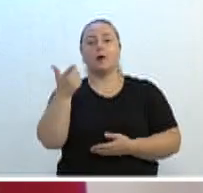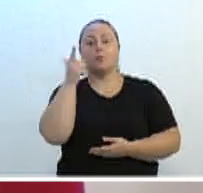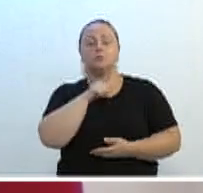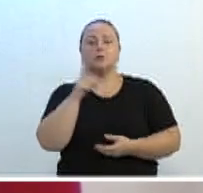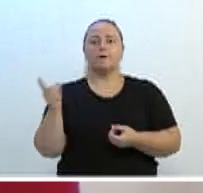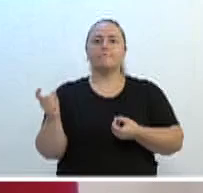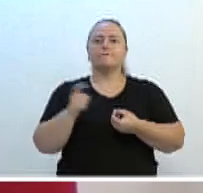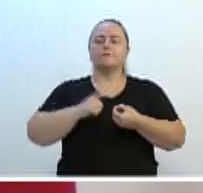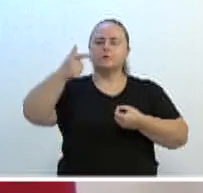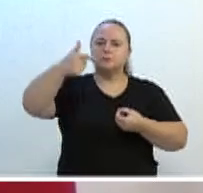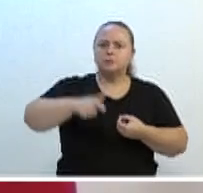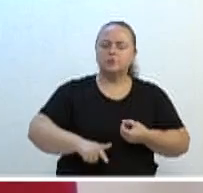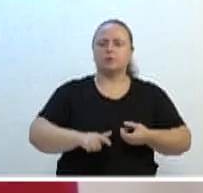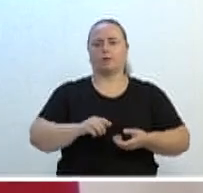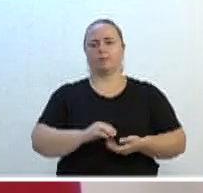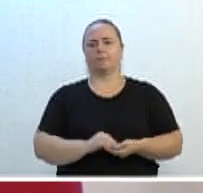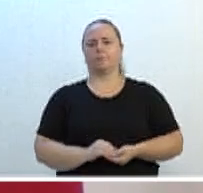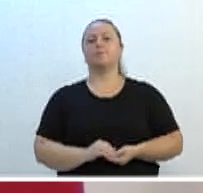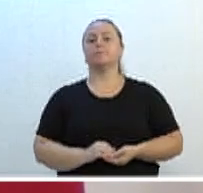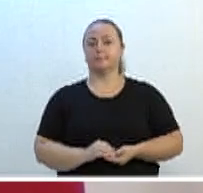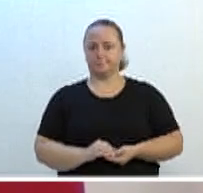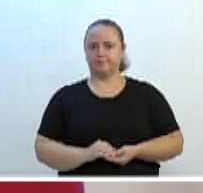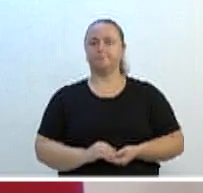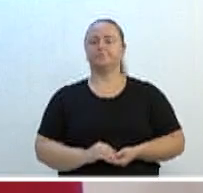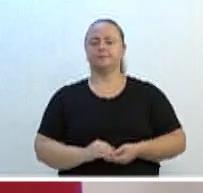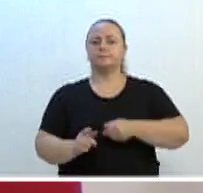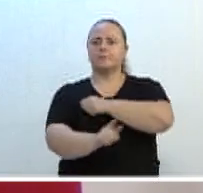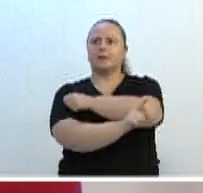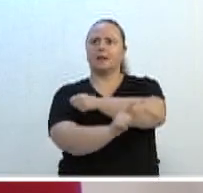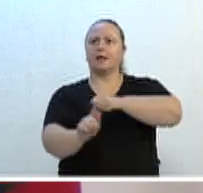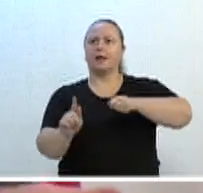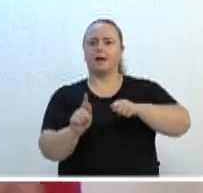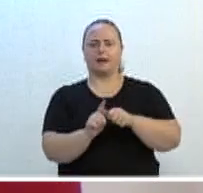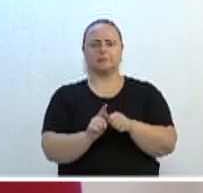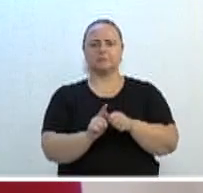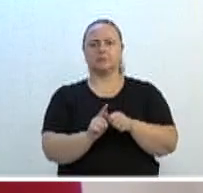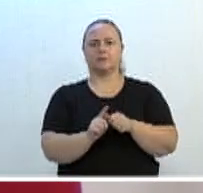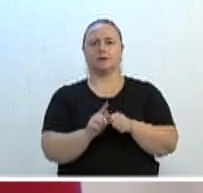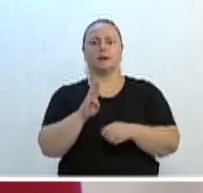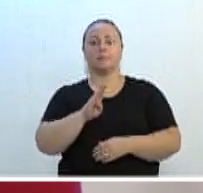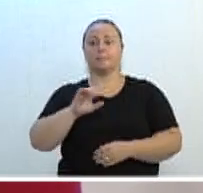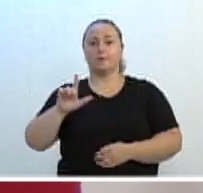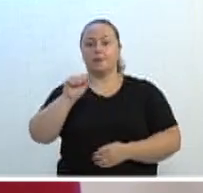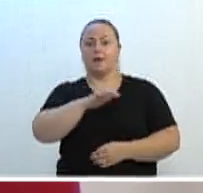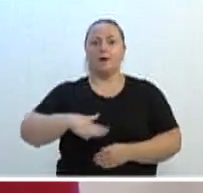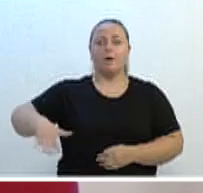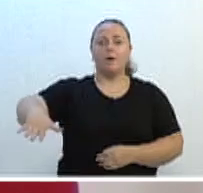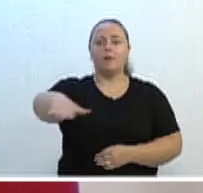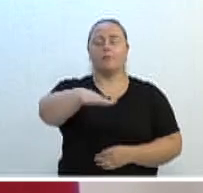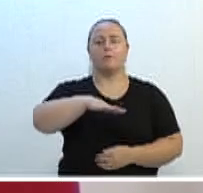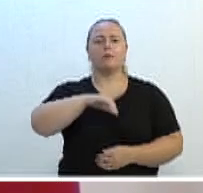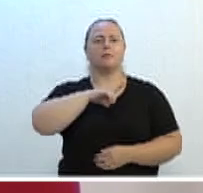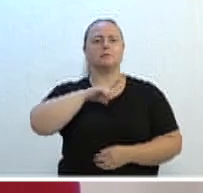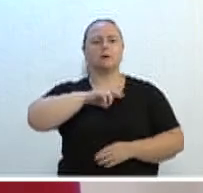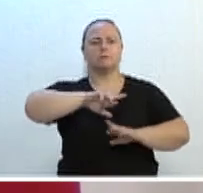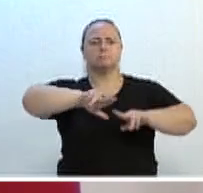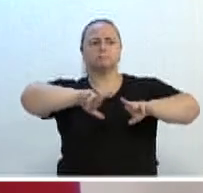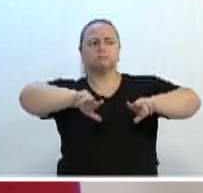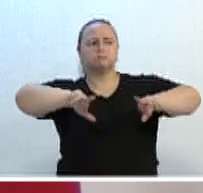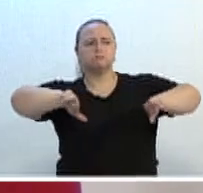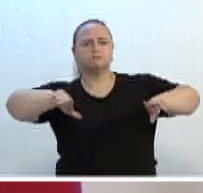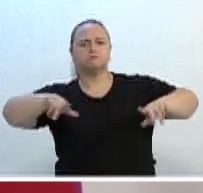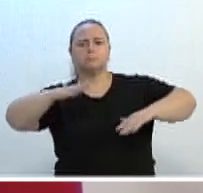obra. Na verdade, o Grande Garcia, como a cidade toda, está sendo presenteada com muitas e muitas